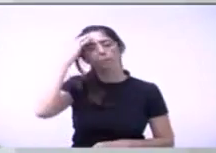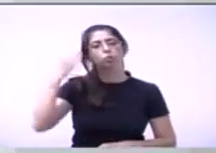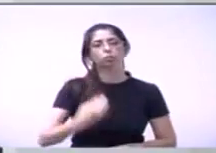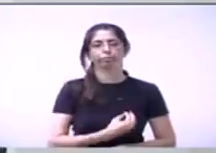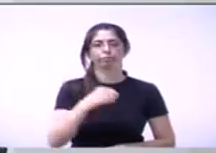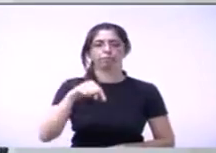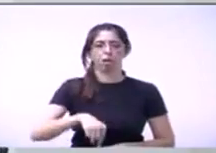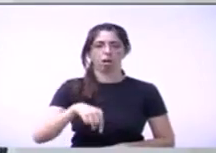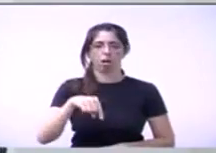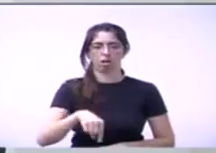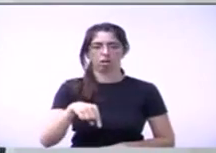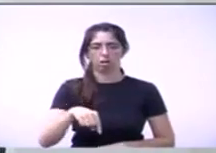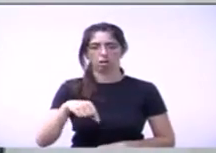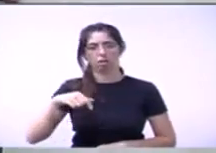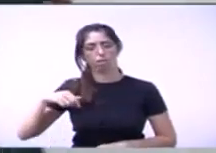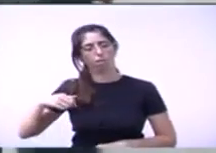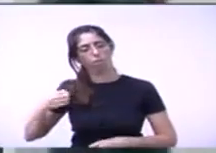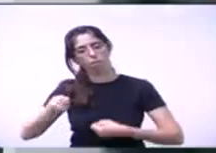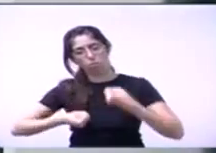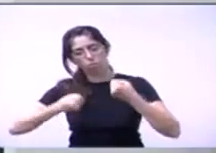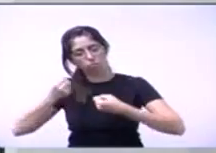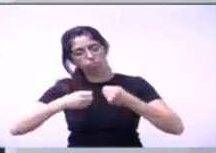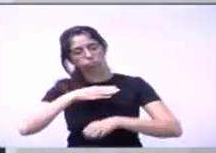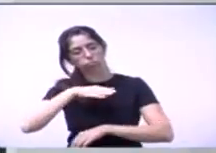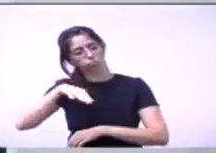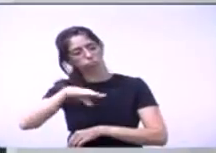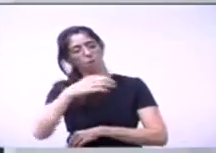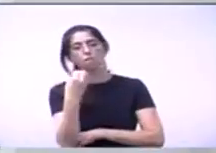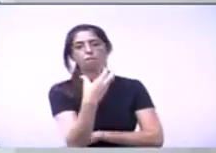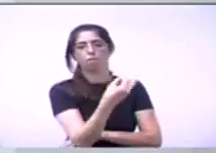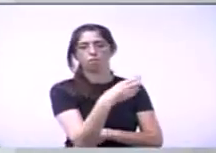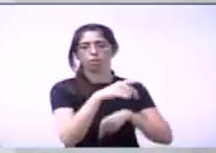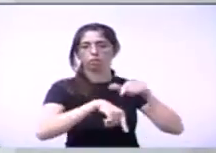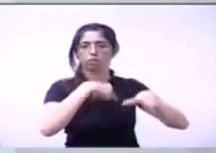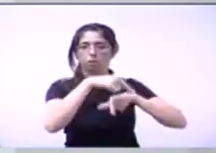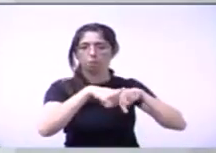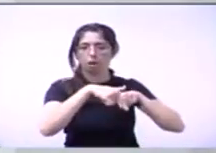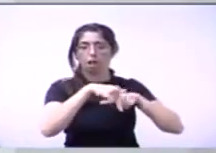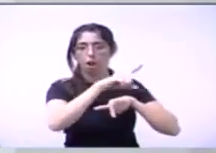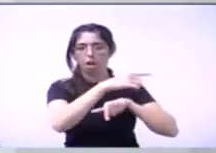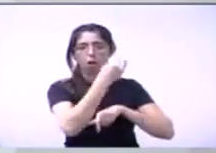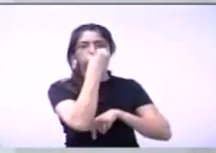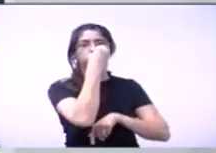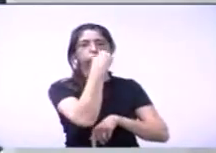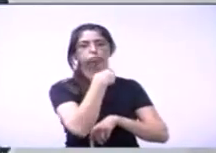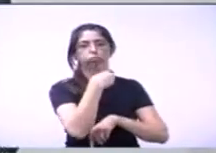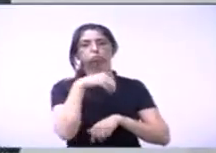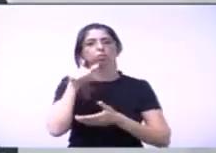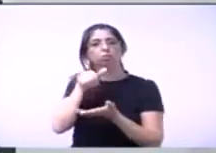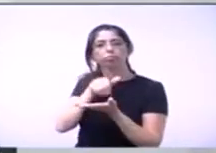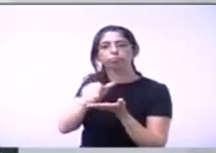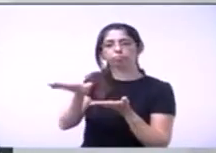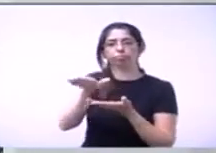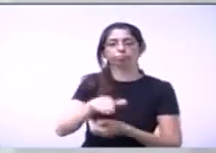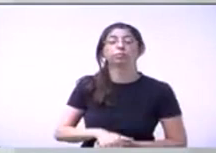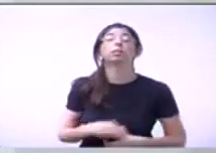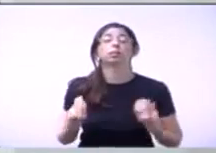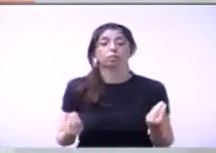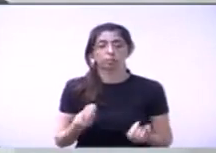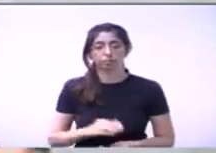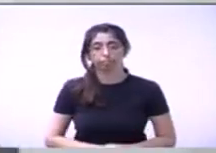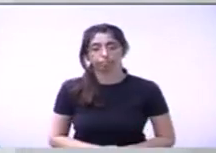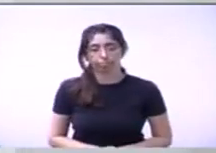expulsos de outras cidades para ir buscar emprego. E este vereador aqui, frisando, não só como vereador, e